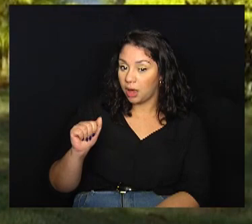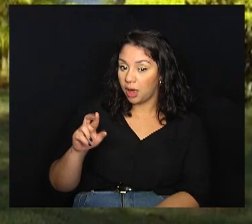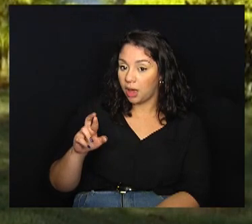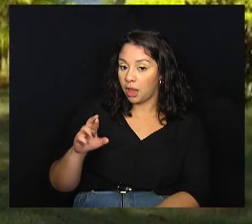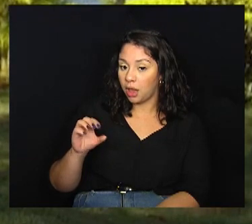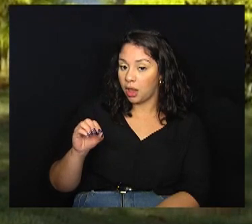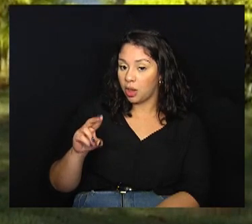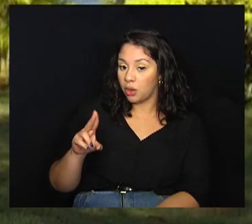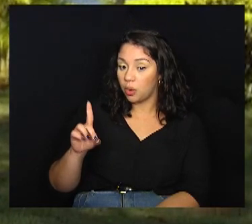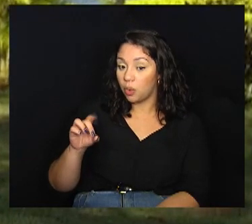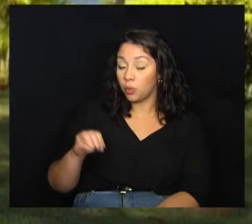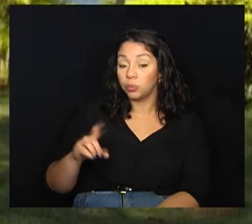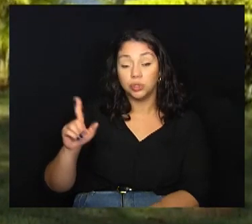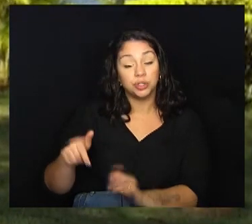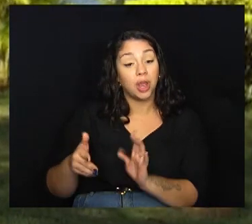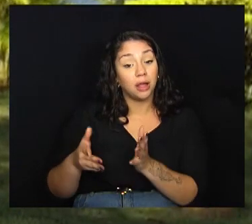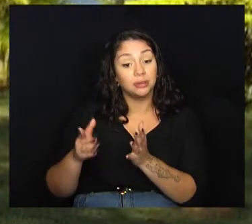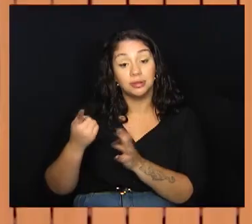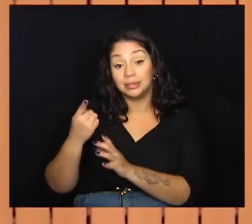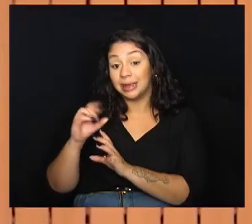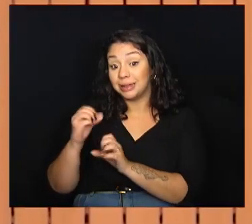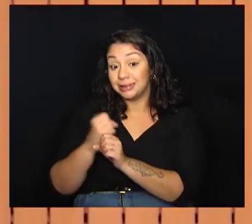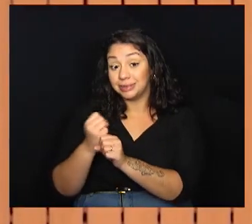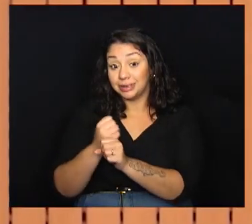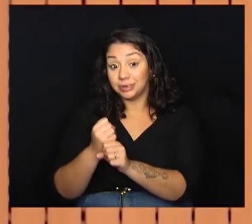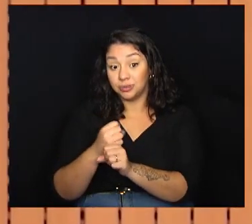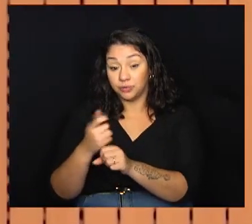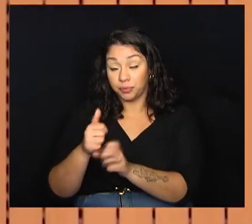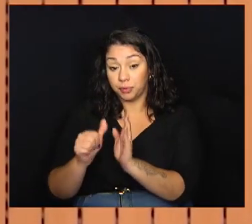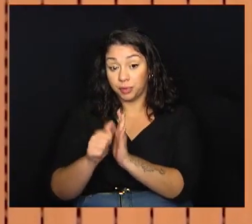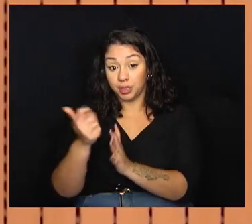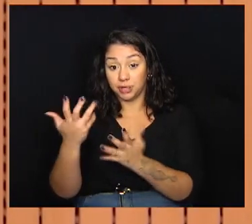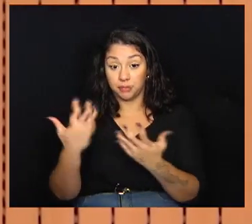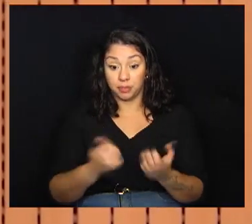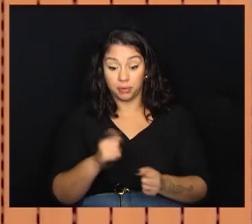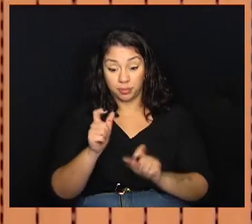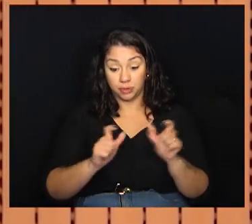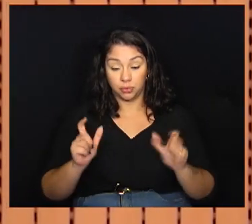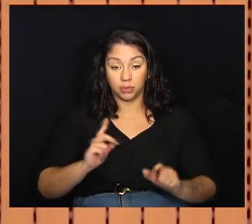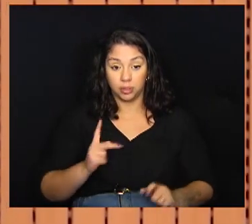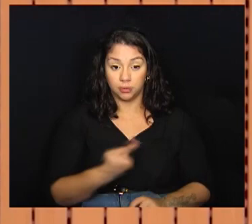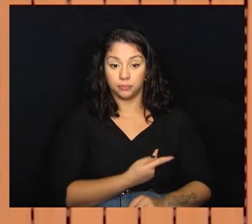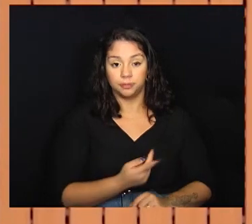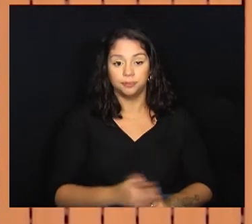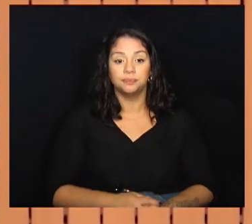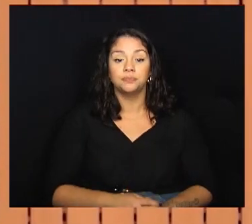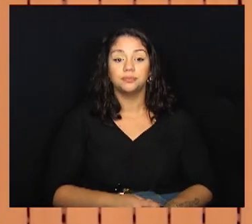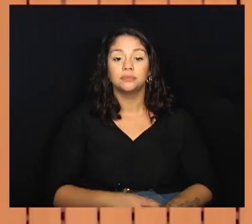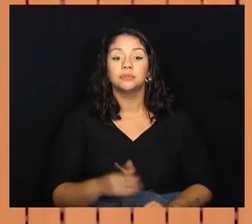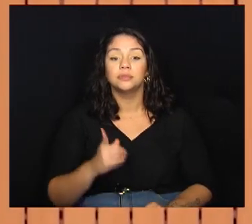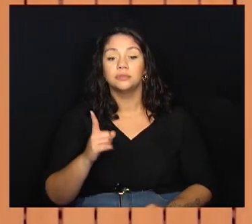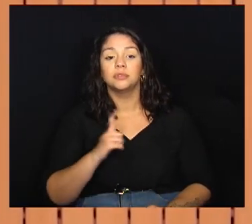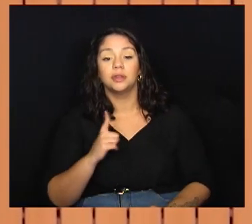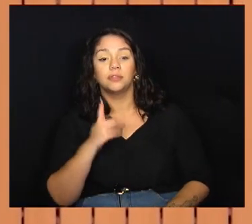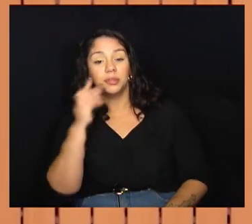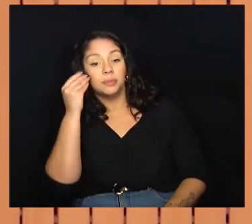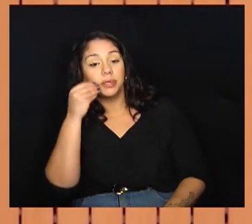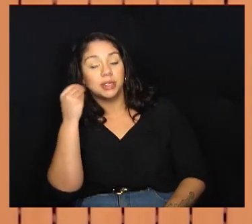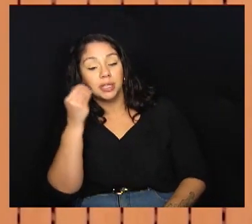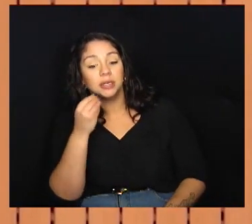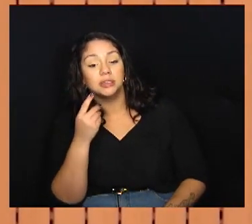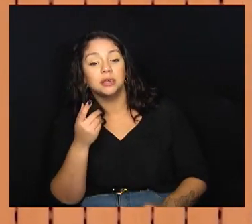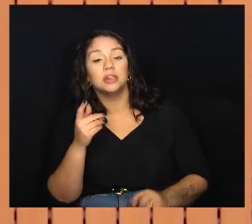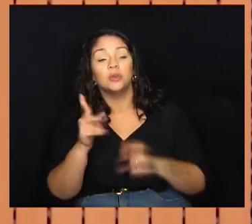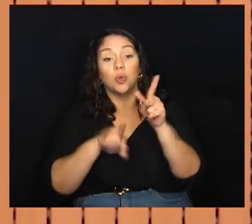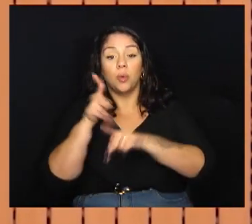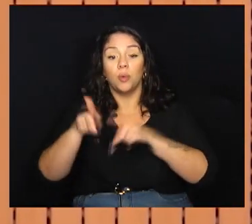das primeiras a receber pessoas trans. A coordenadora dividiu sua experiência com o público presente, que participou